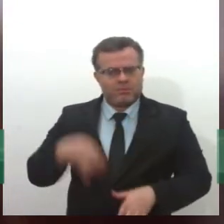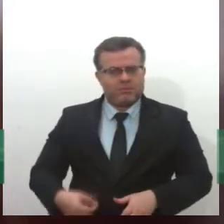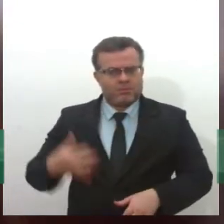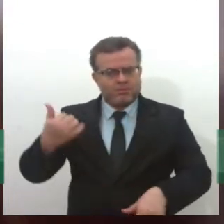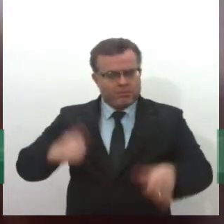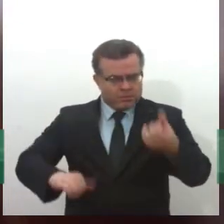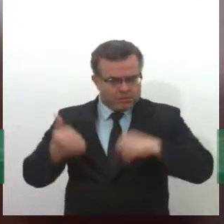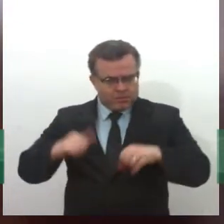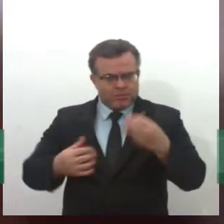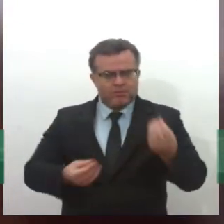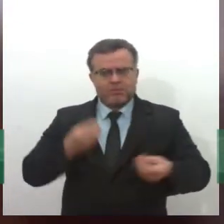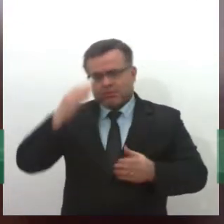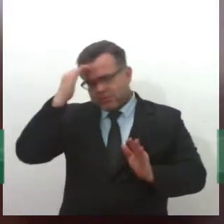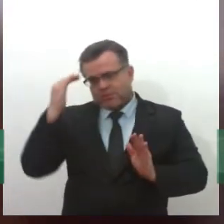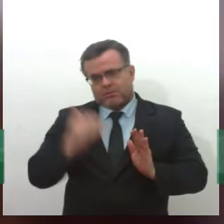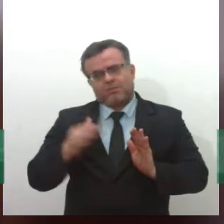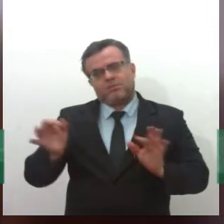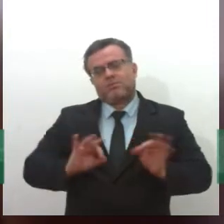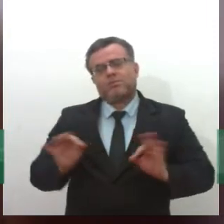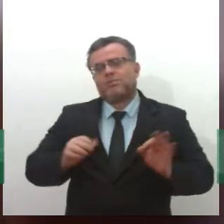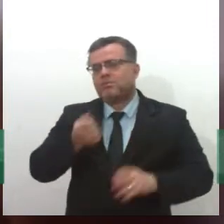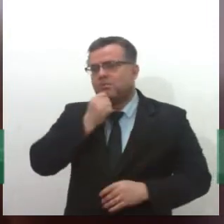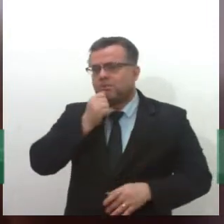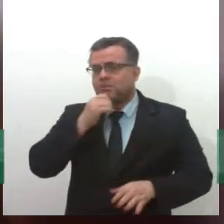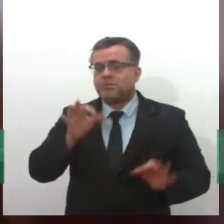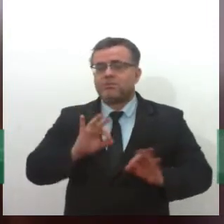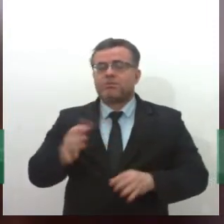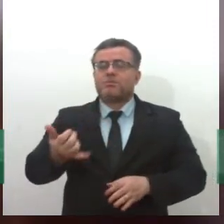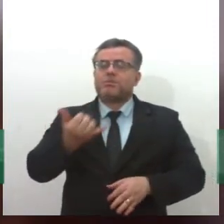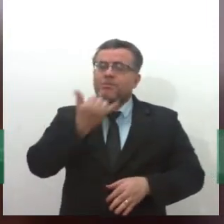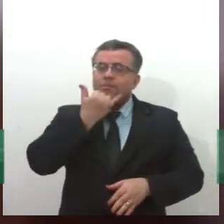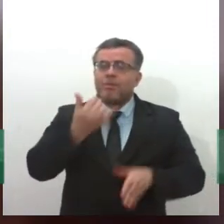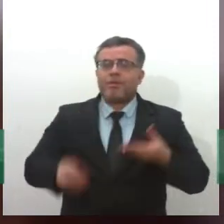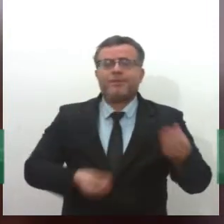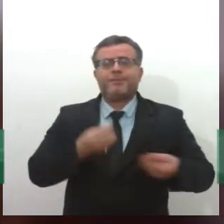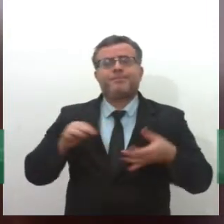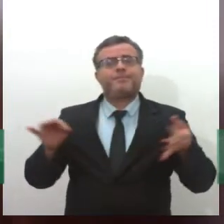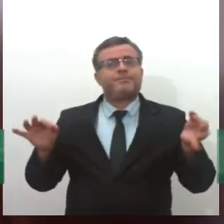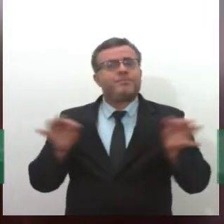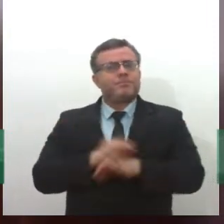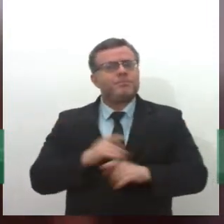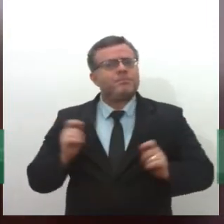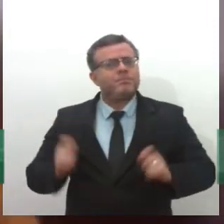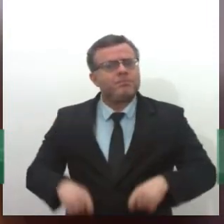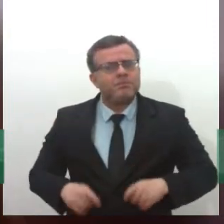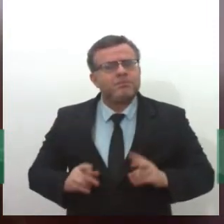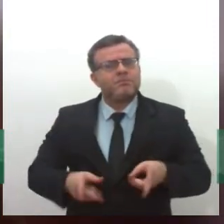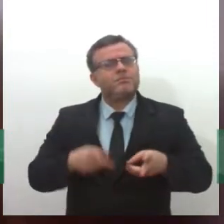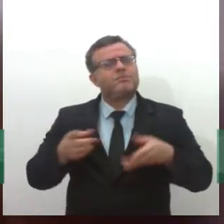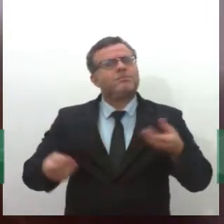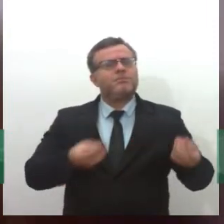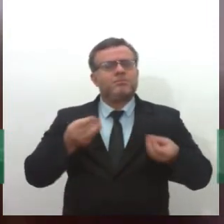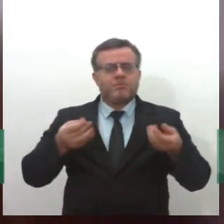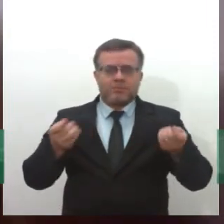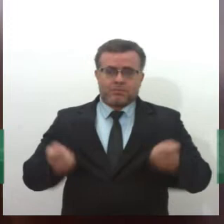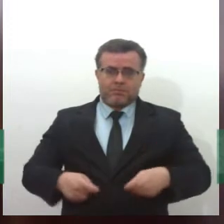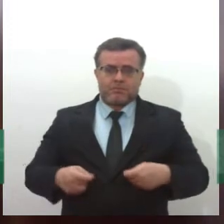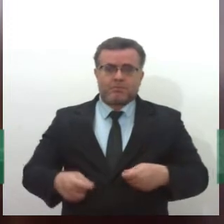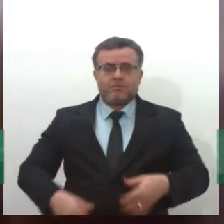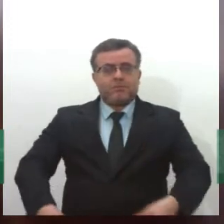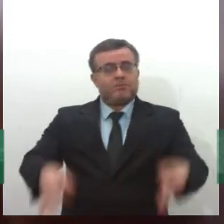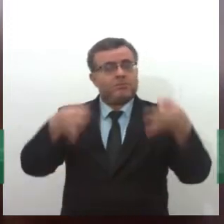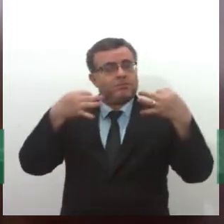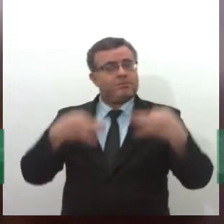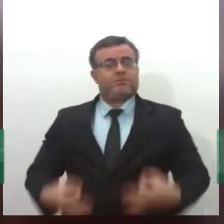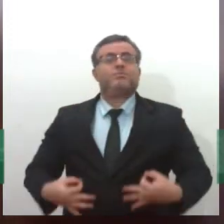seja cumprida com a desculpa de que a pandemia prejudicou? Isso deveria, a pandemia deveria ser justamente um